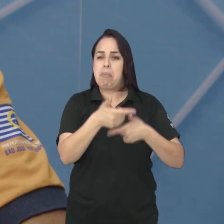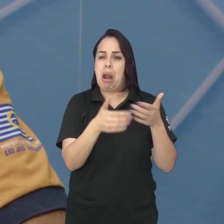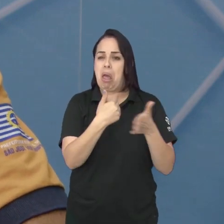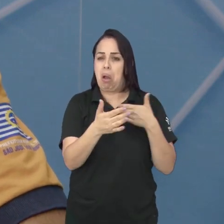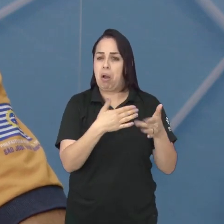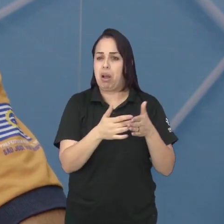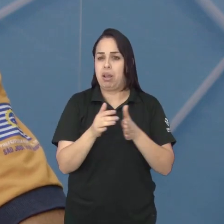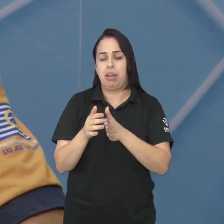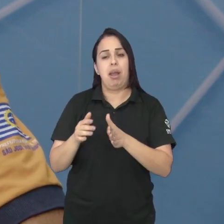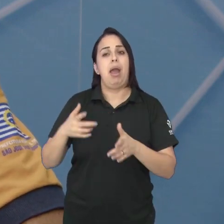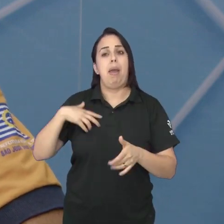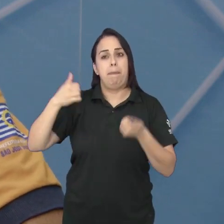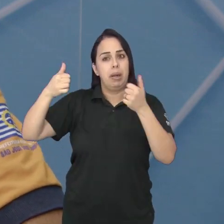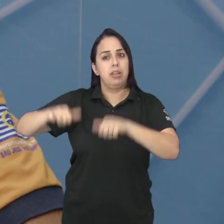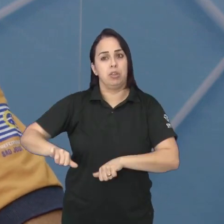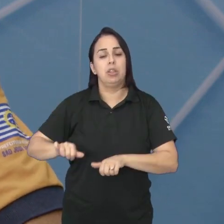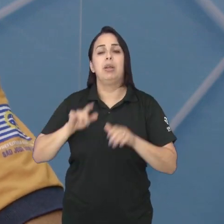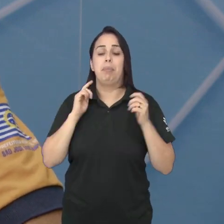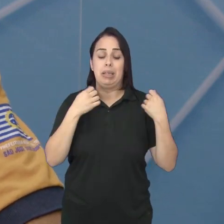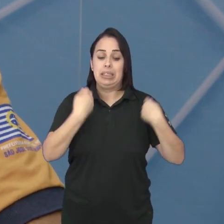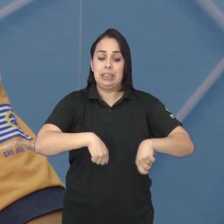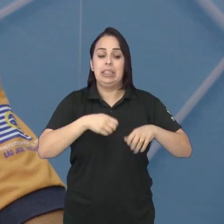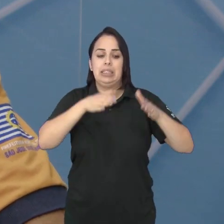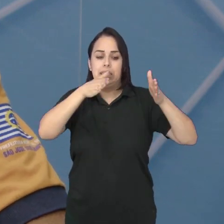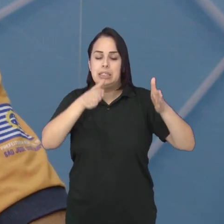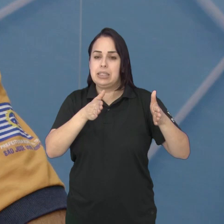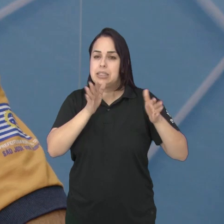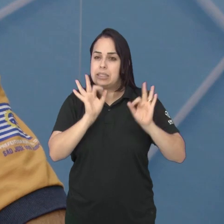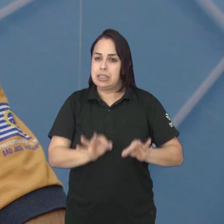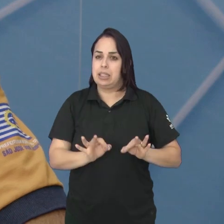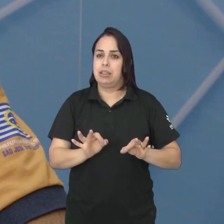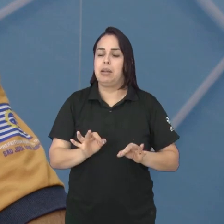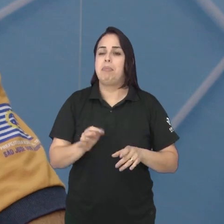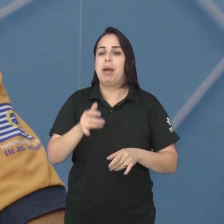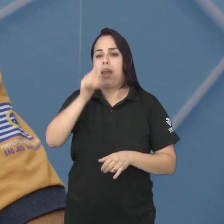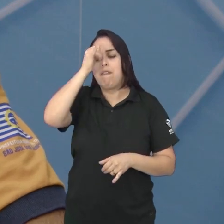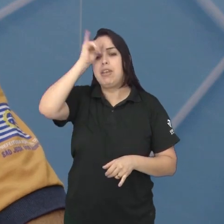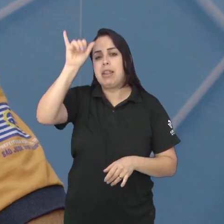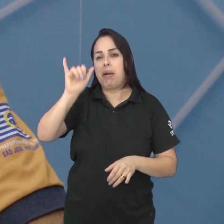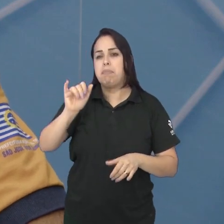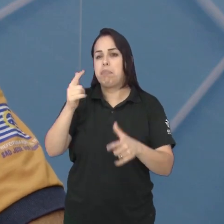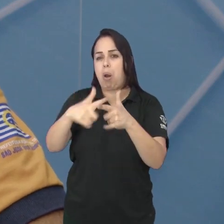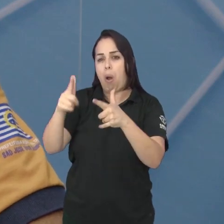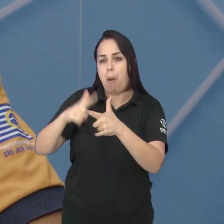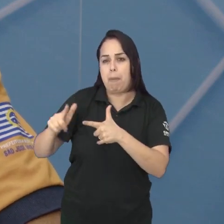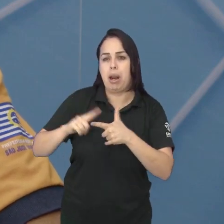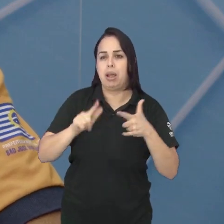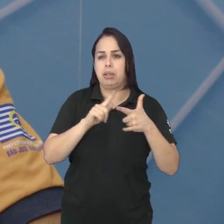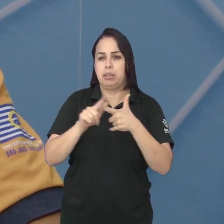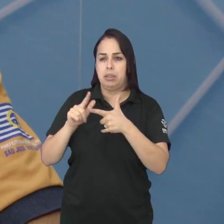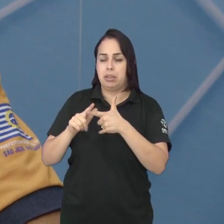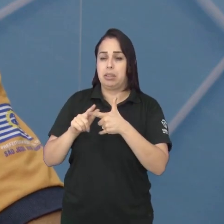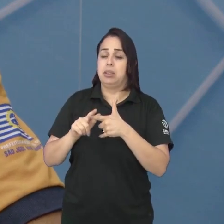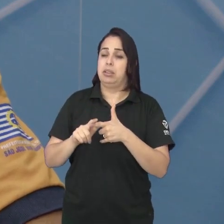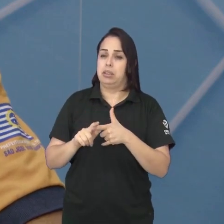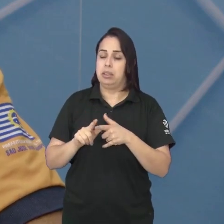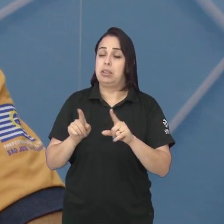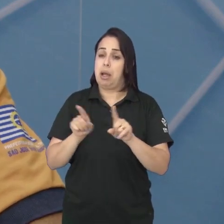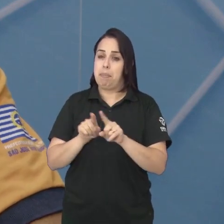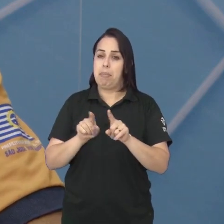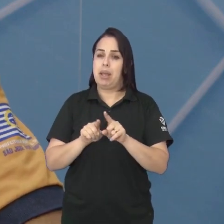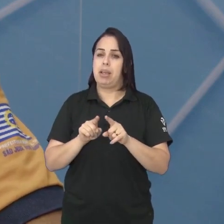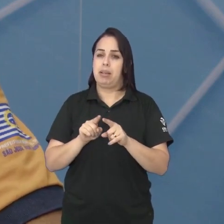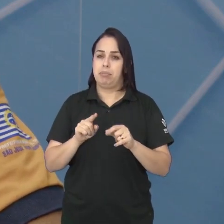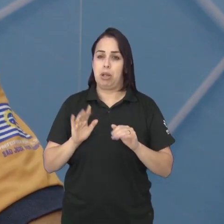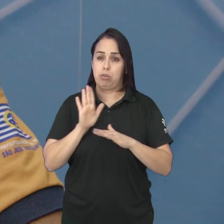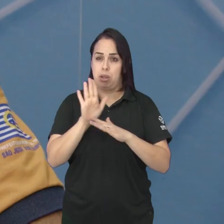nas tempestades, nos grandes volumes de água, para que os efeitos colaterais, né, as interferências com a